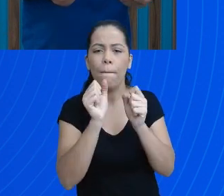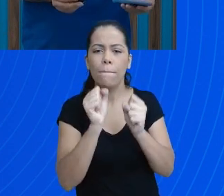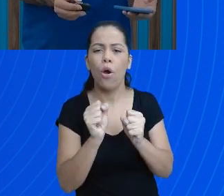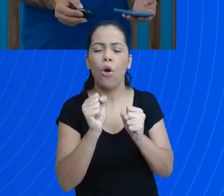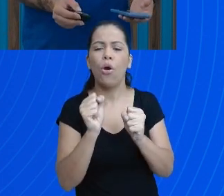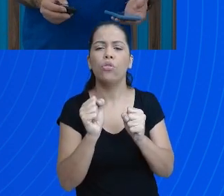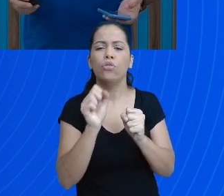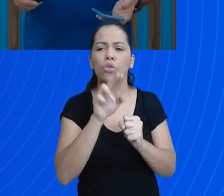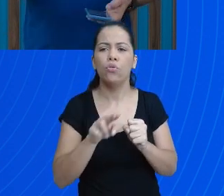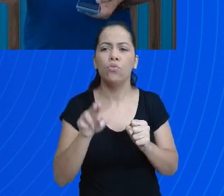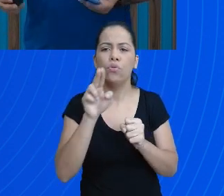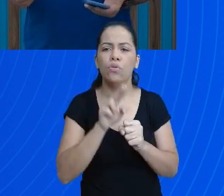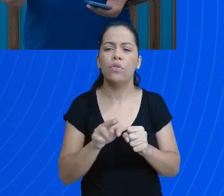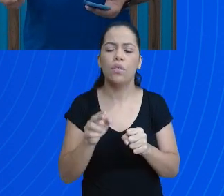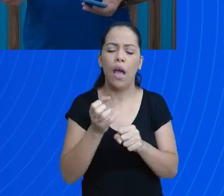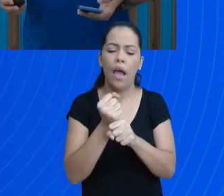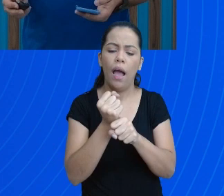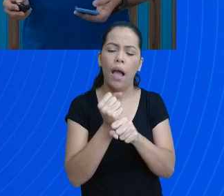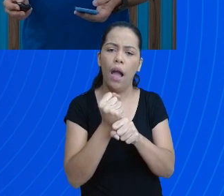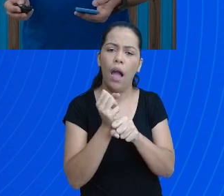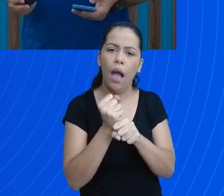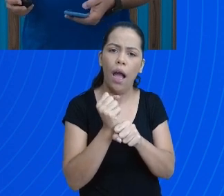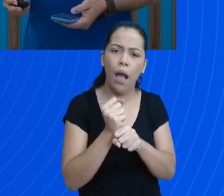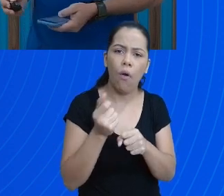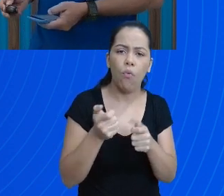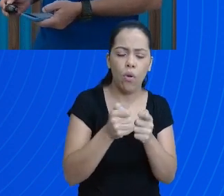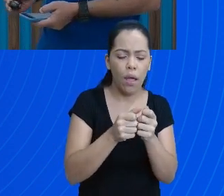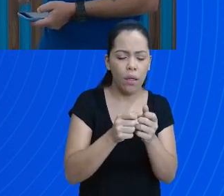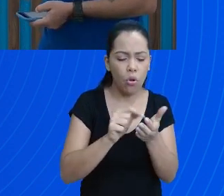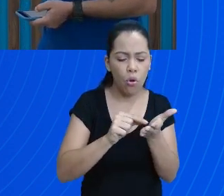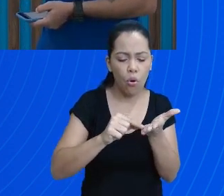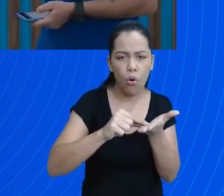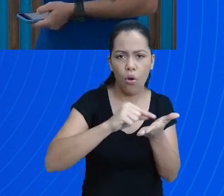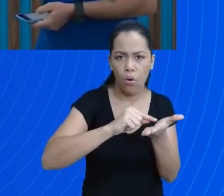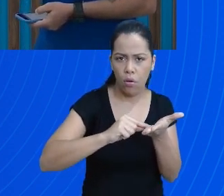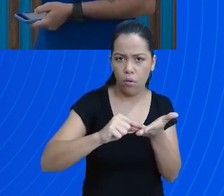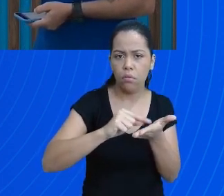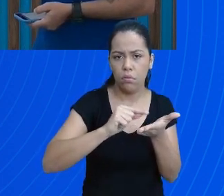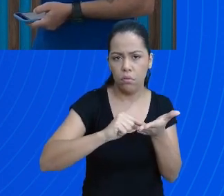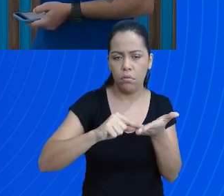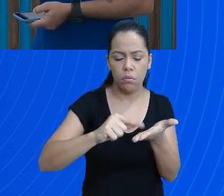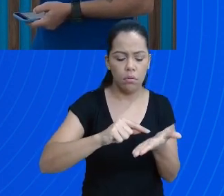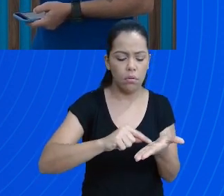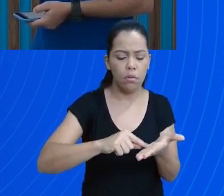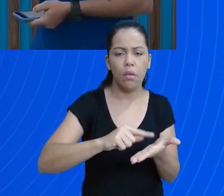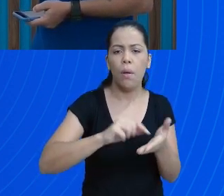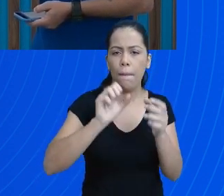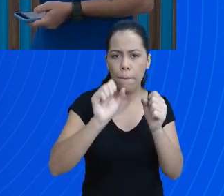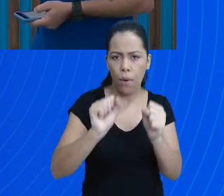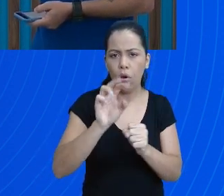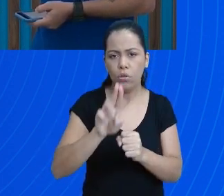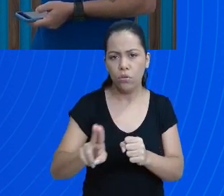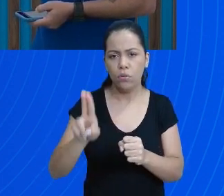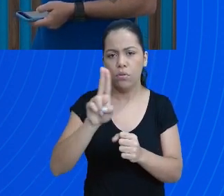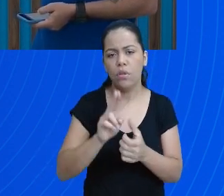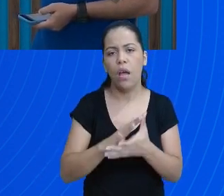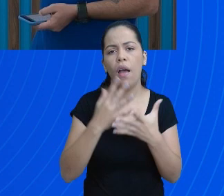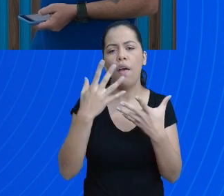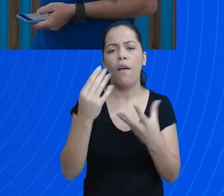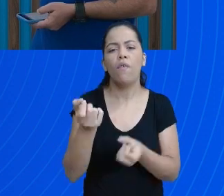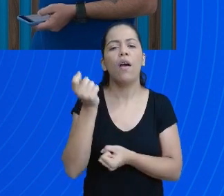alguma outra calculadora para você observar isso daí, tá certo? Então, vamos imaginar a seguinte situação. Como é